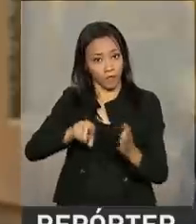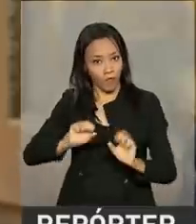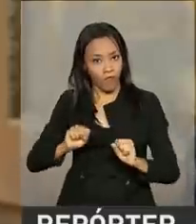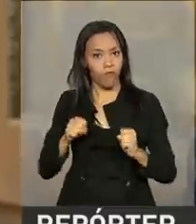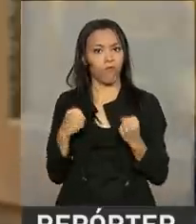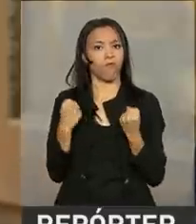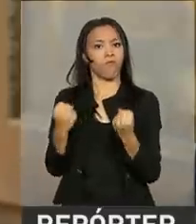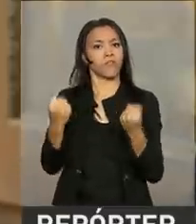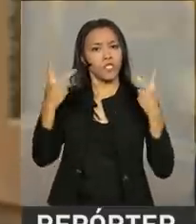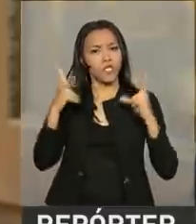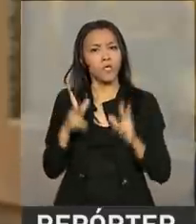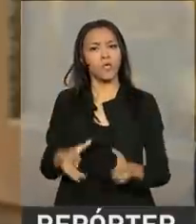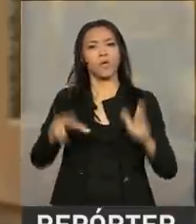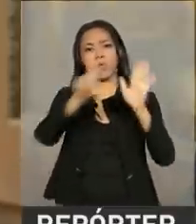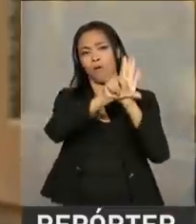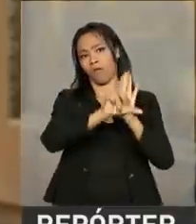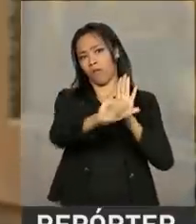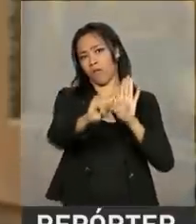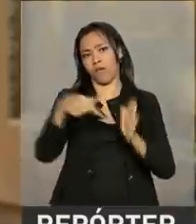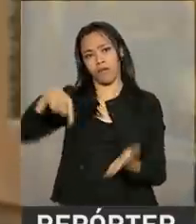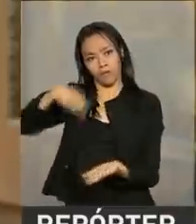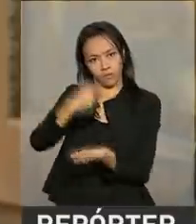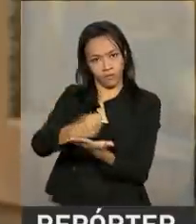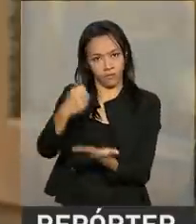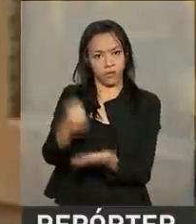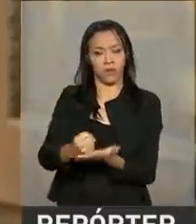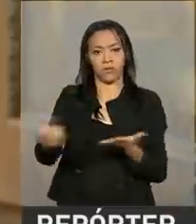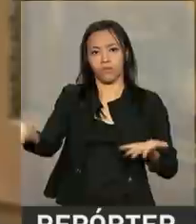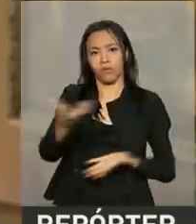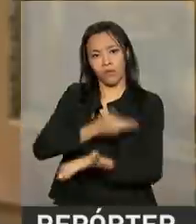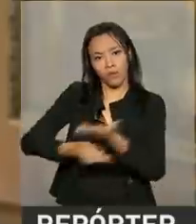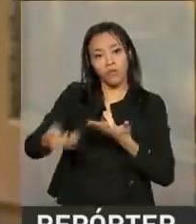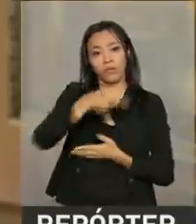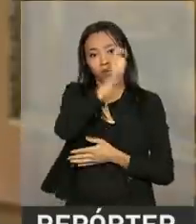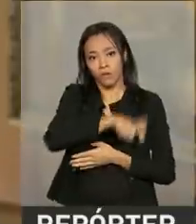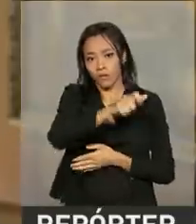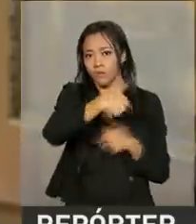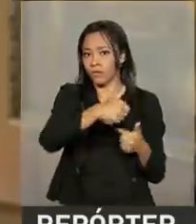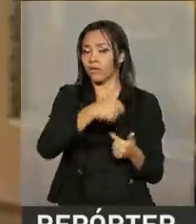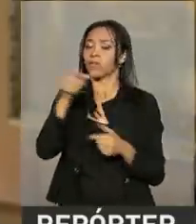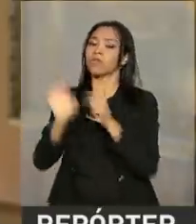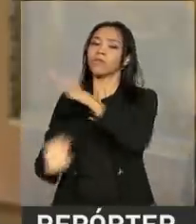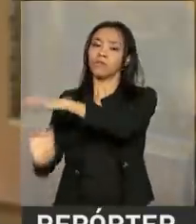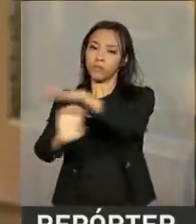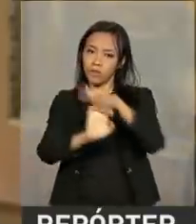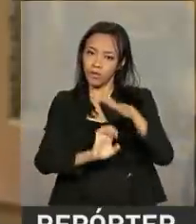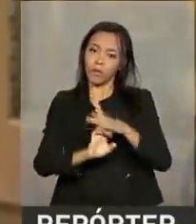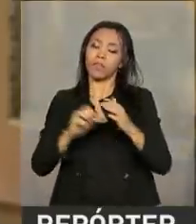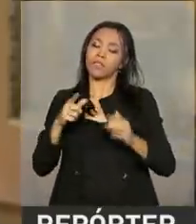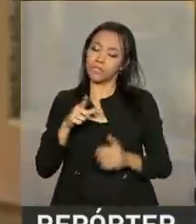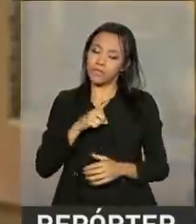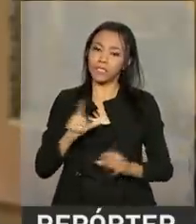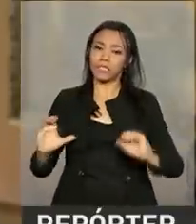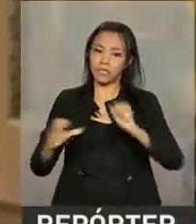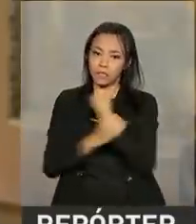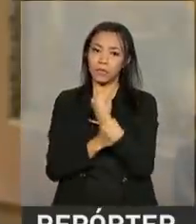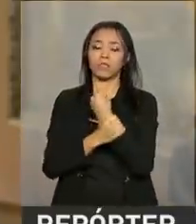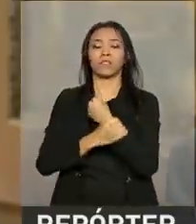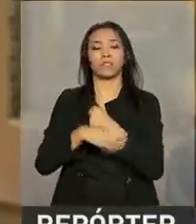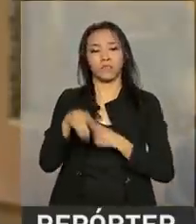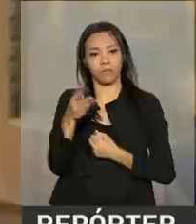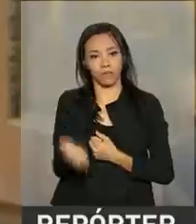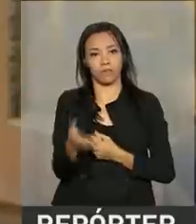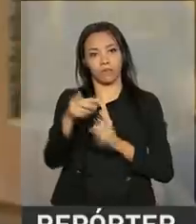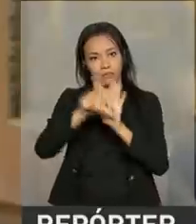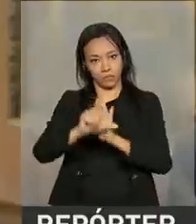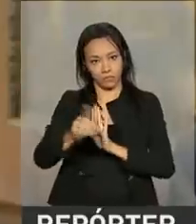lei, dando a convenção coletiva força de lei, nós traremos segurança jurídica no contrato, nos acordos